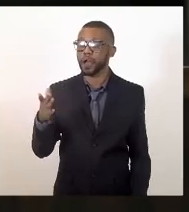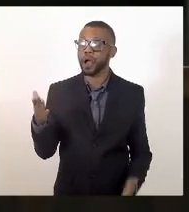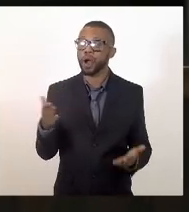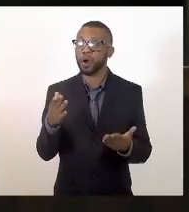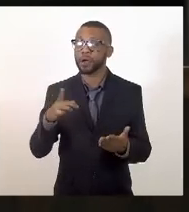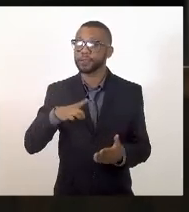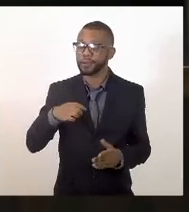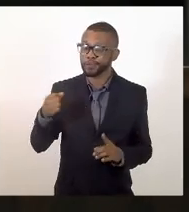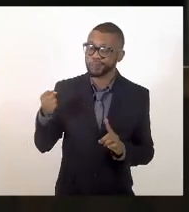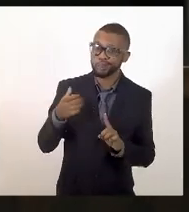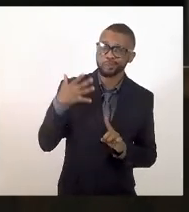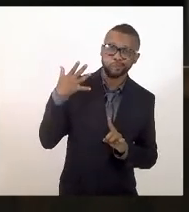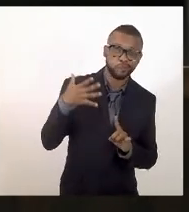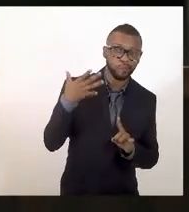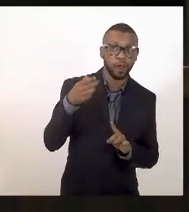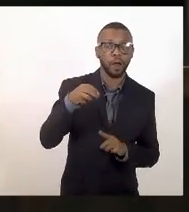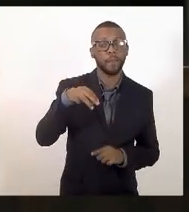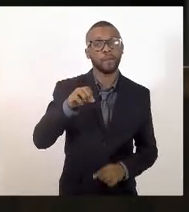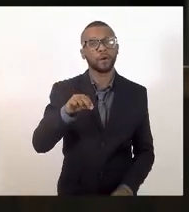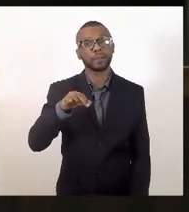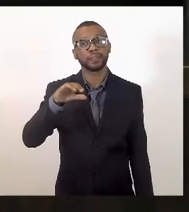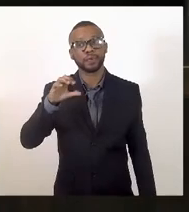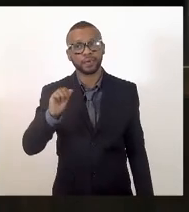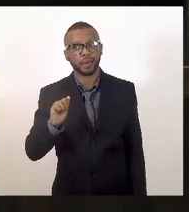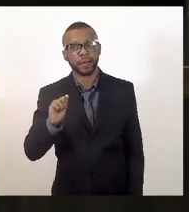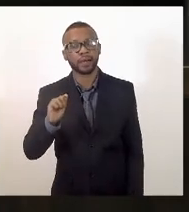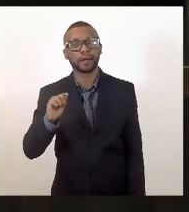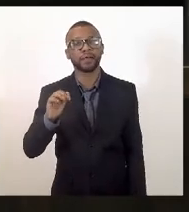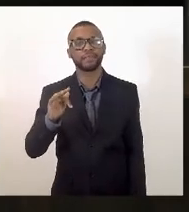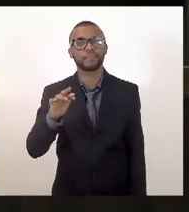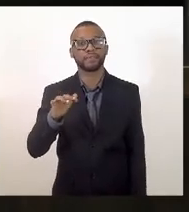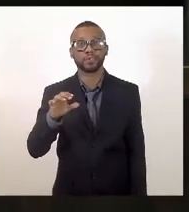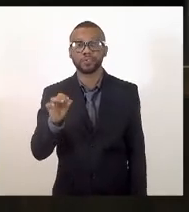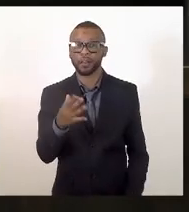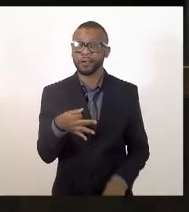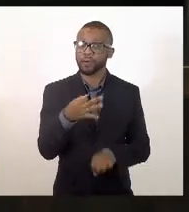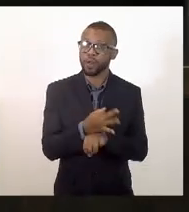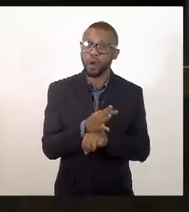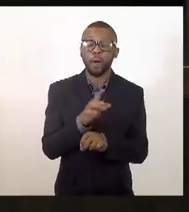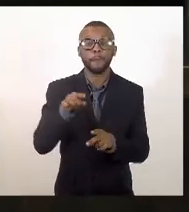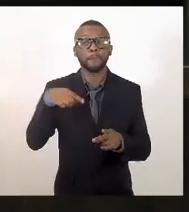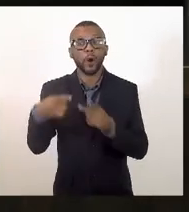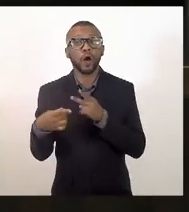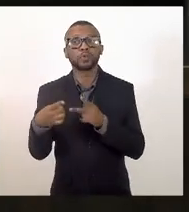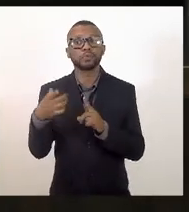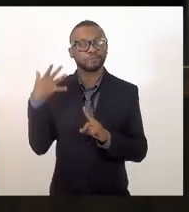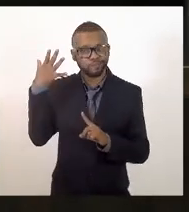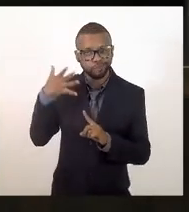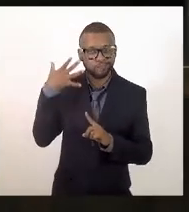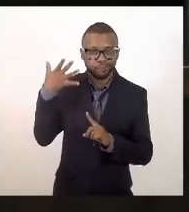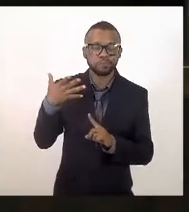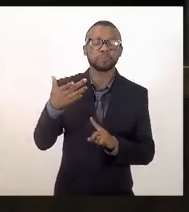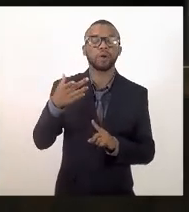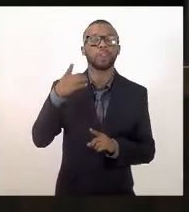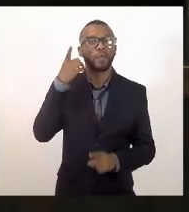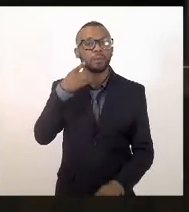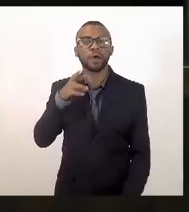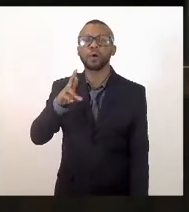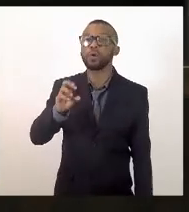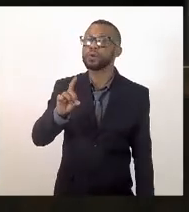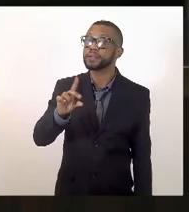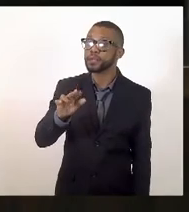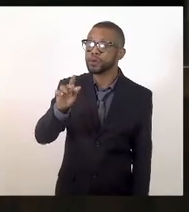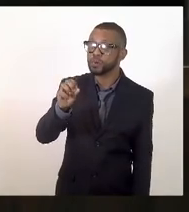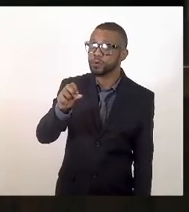não se encontrando presente, próximo orador inscrito é o deputado Rodrigo Amorim. Vossa Excelência tem 10 minutos para a sua